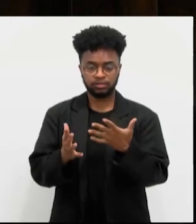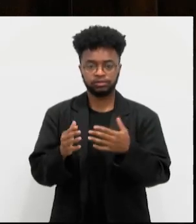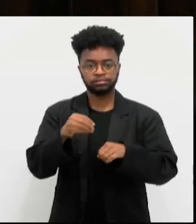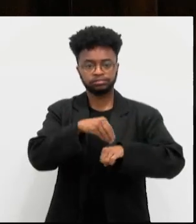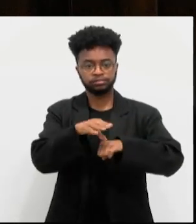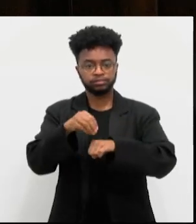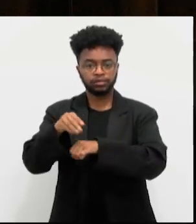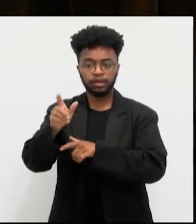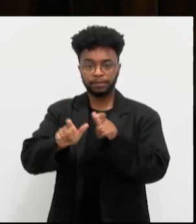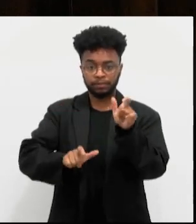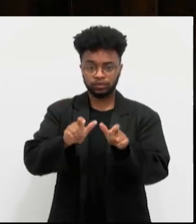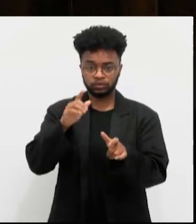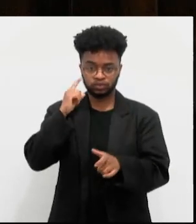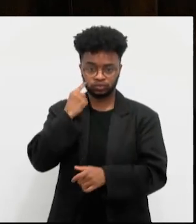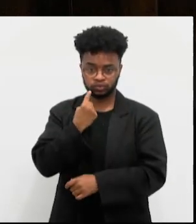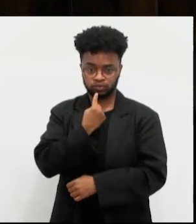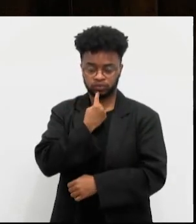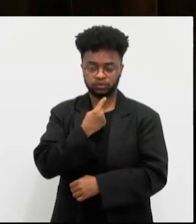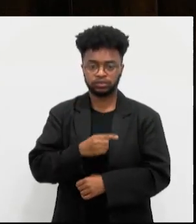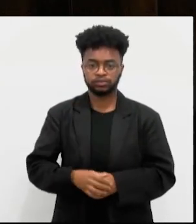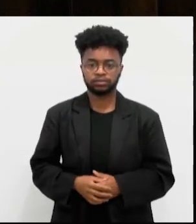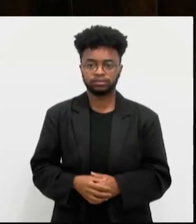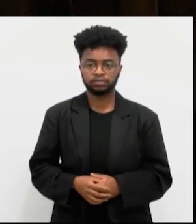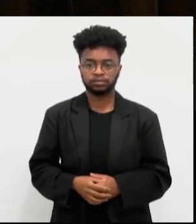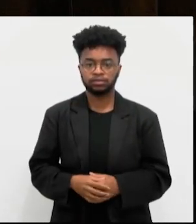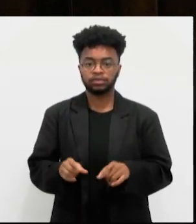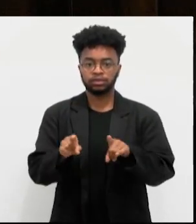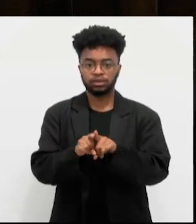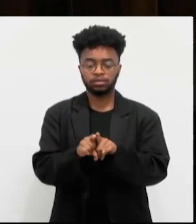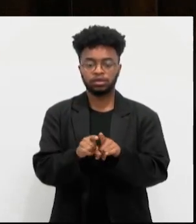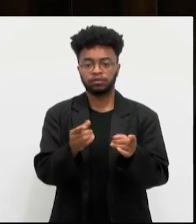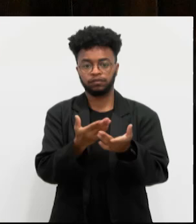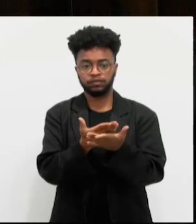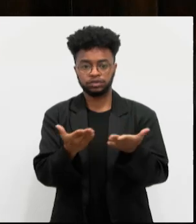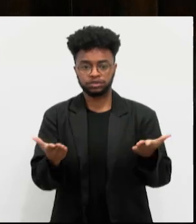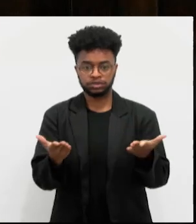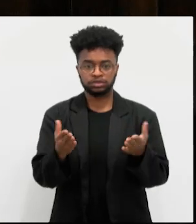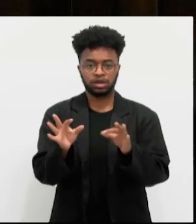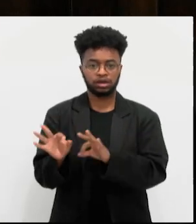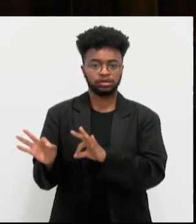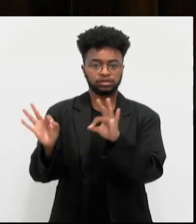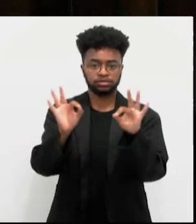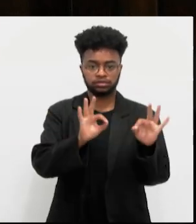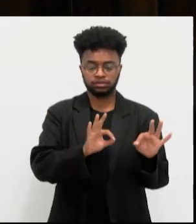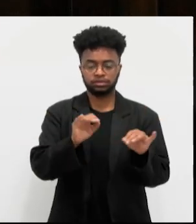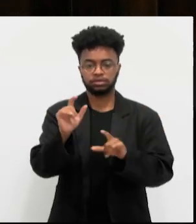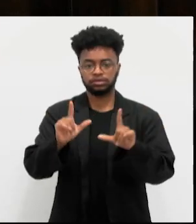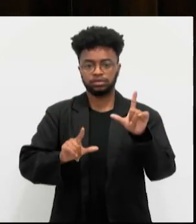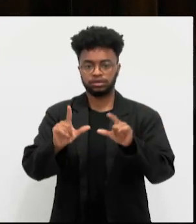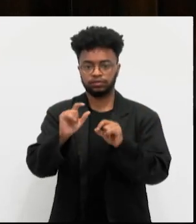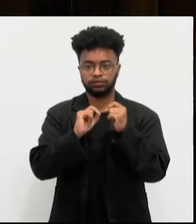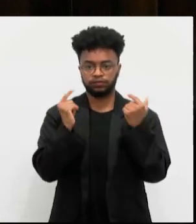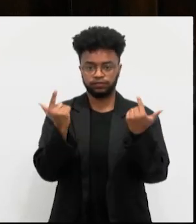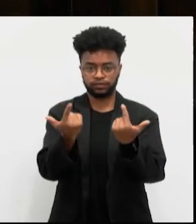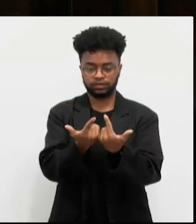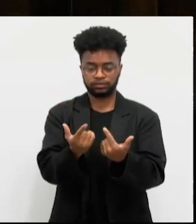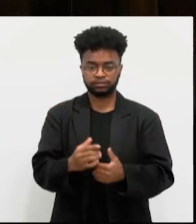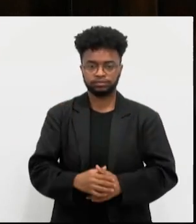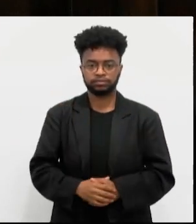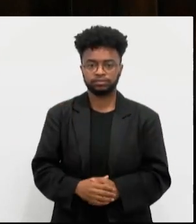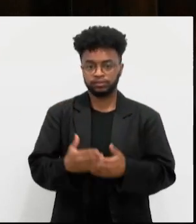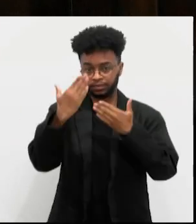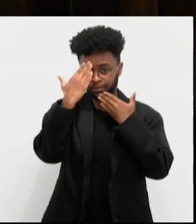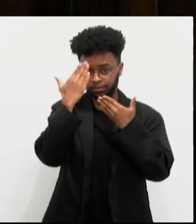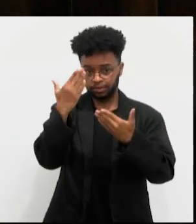aos deficientes auditivos, e as senhoras e senhores telespectadores da nossa TV Alerj.